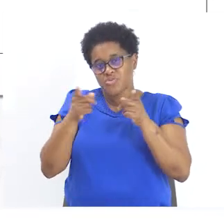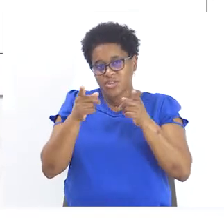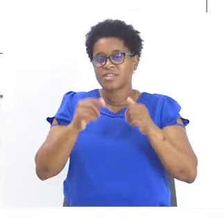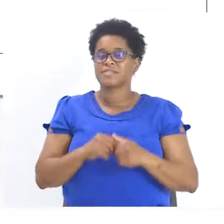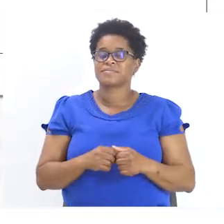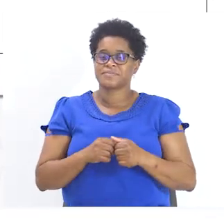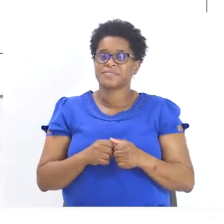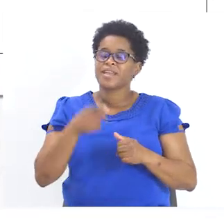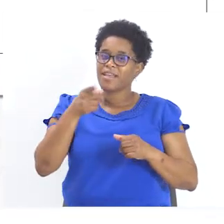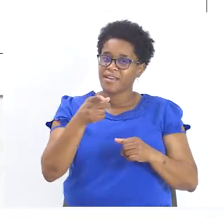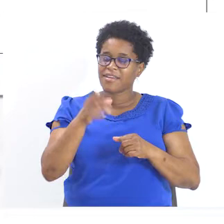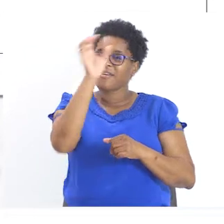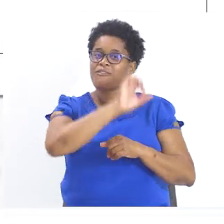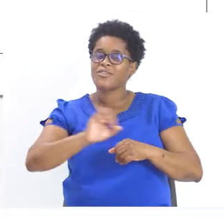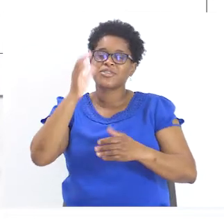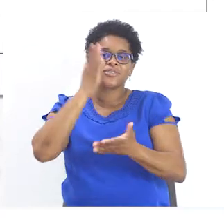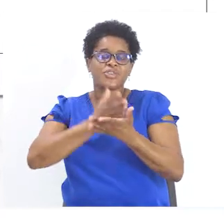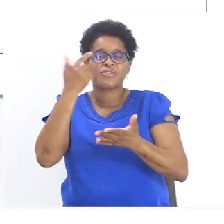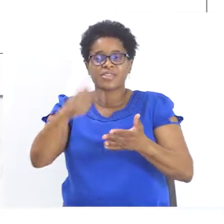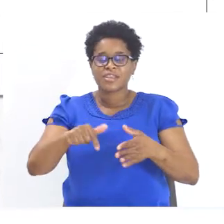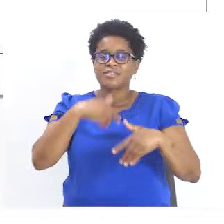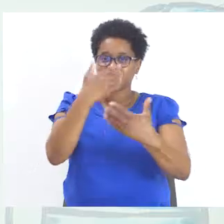curta. Aqui vocês só vão